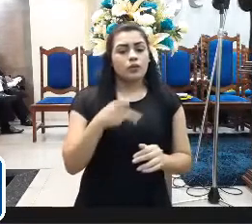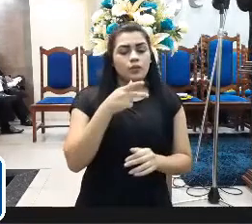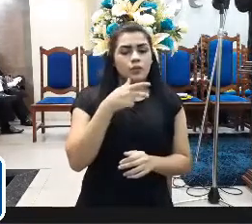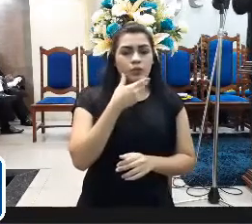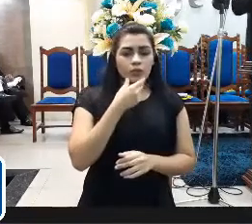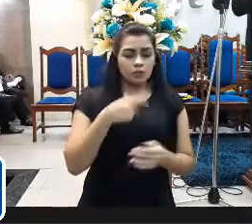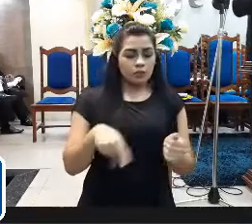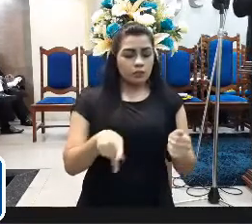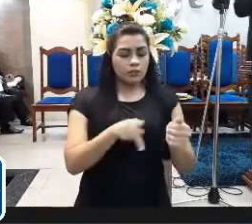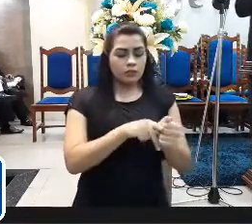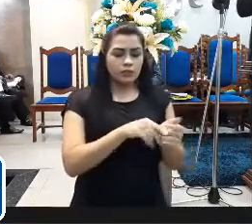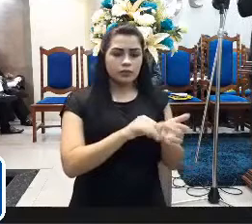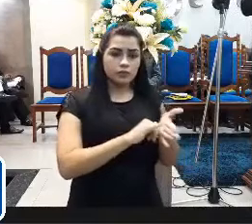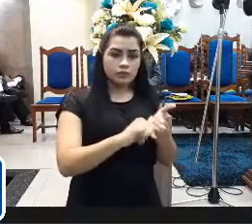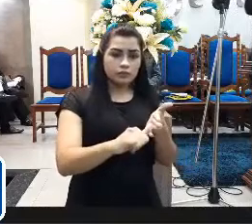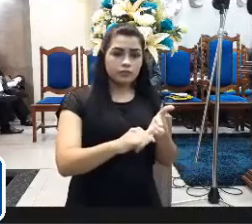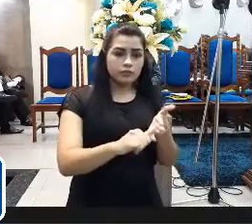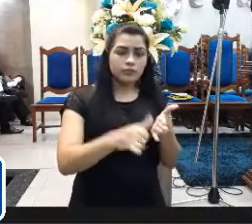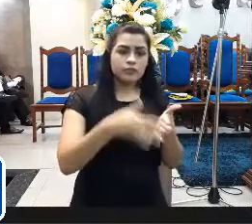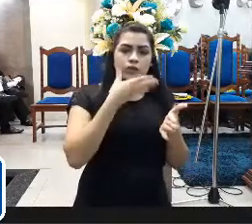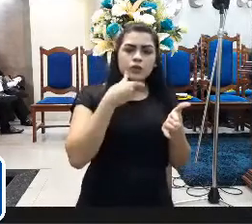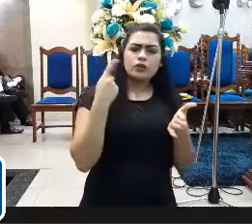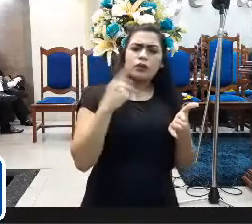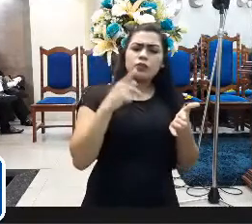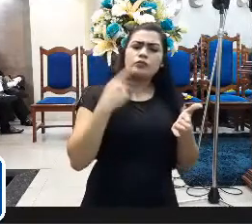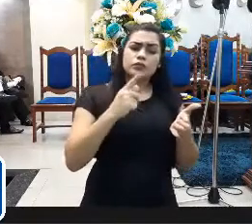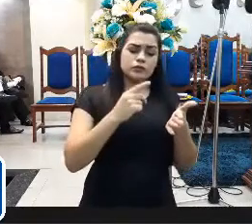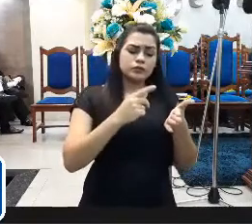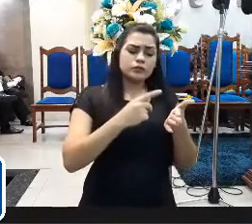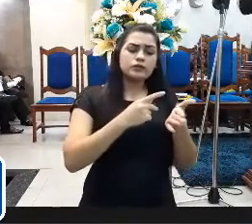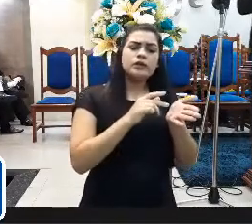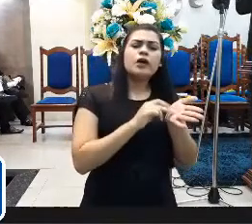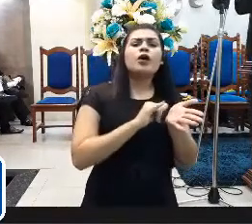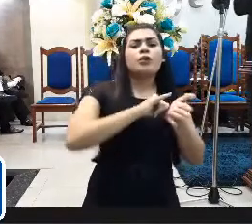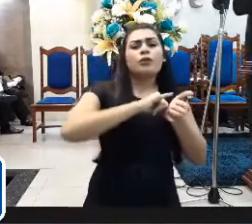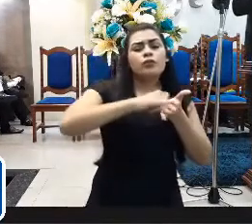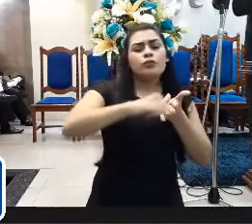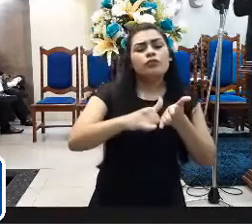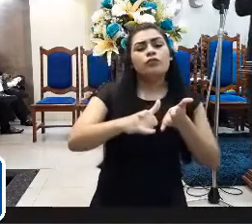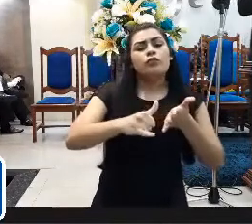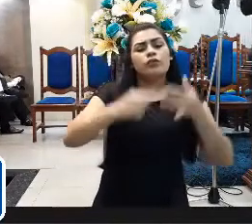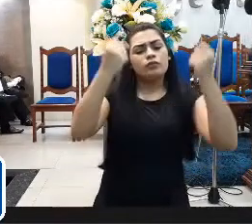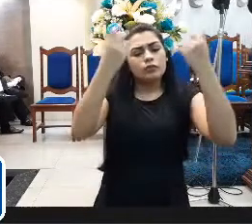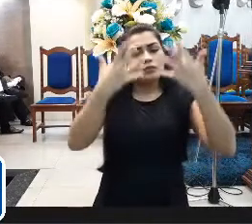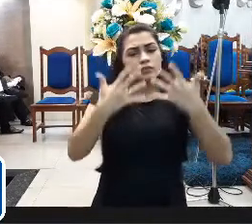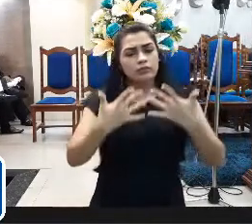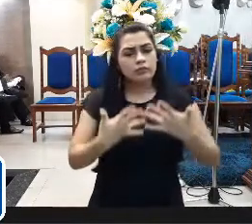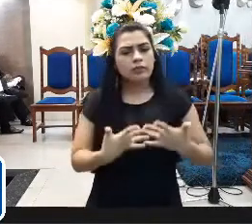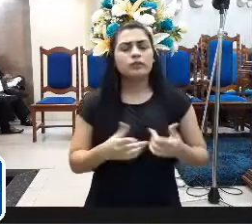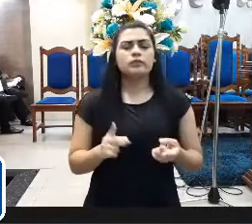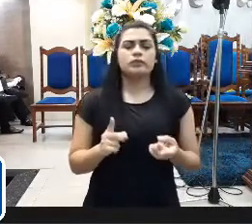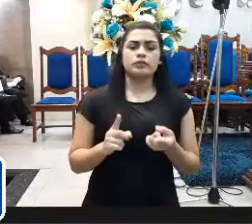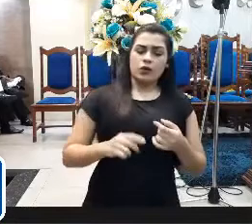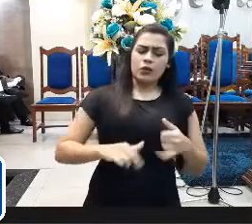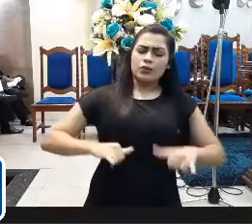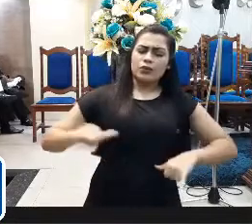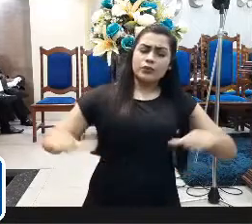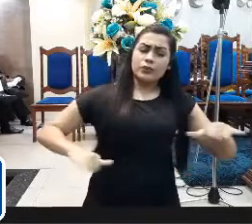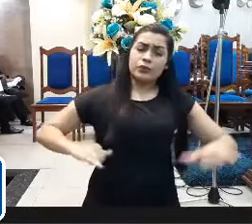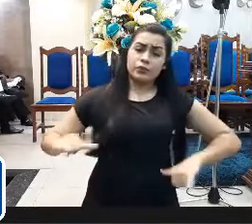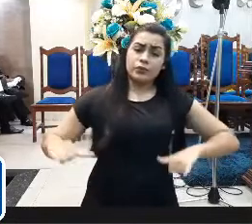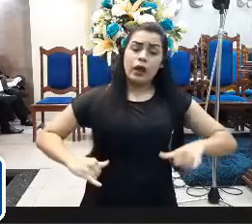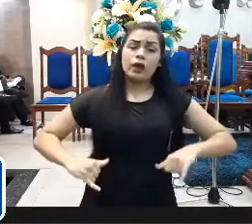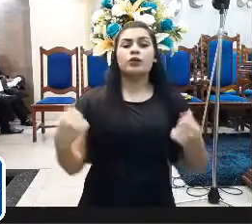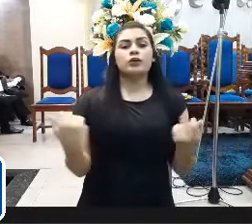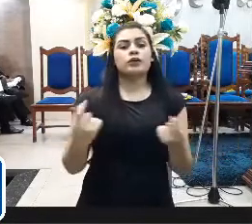citam tanto sofrimentos como as glórias de Cristo, né? Glória que se lhes havia de seguir. Glória a